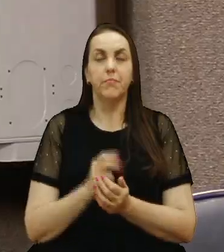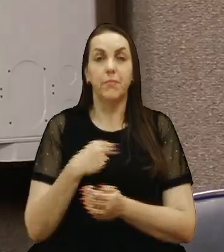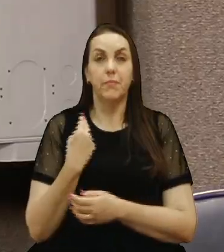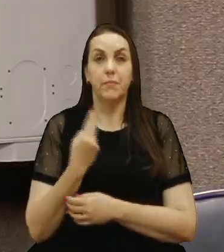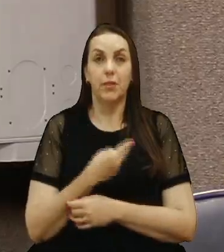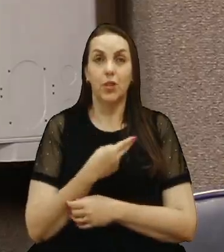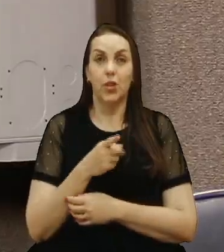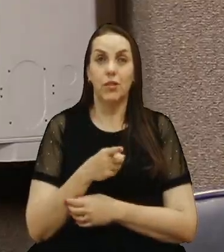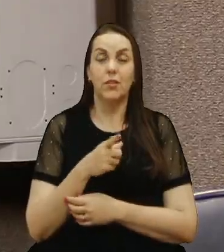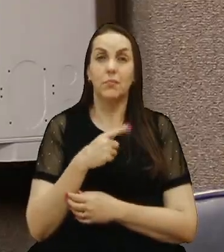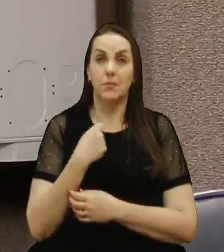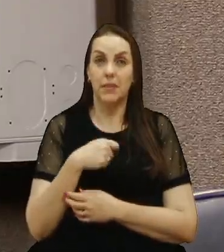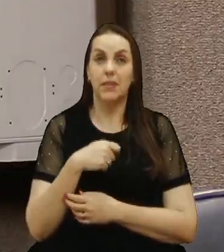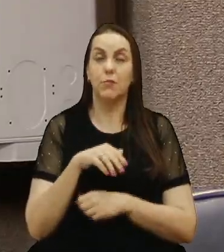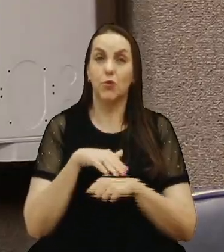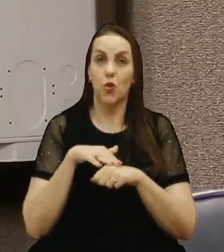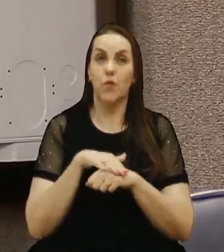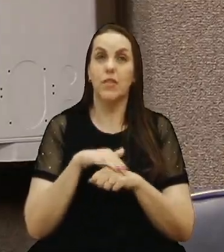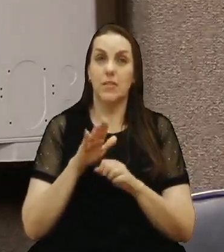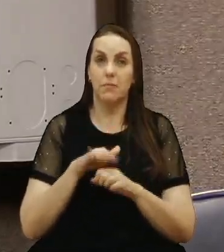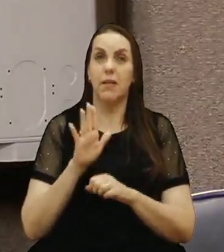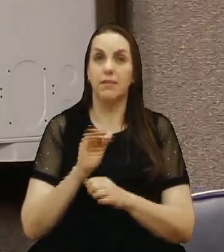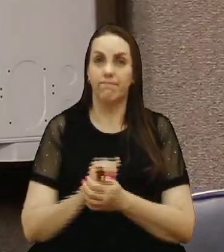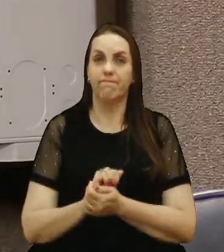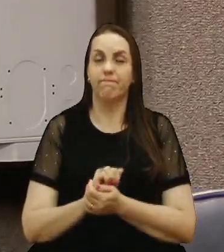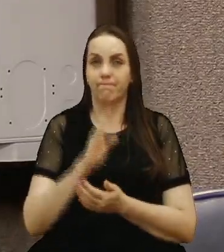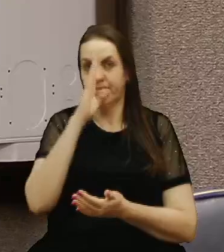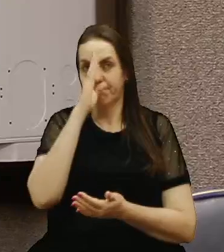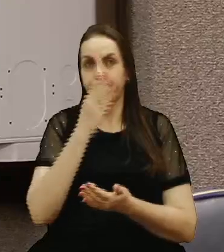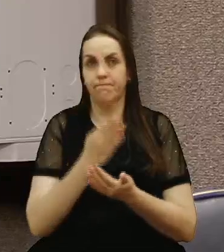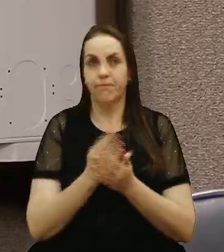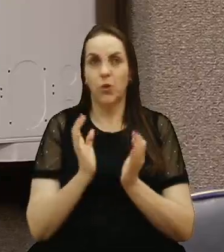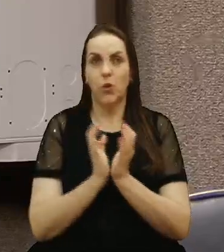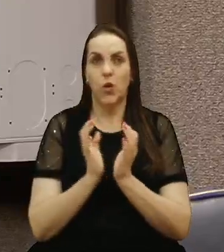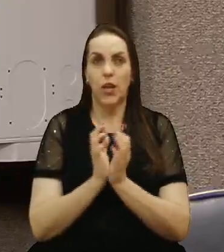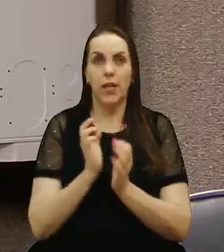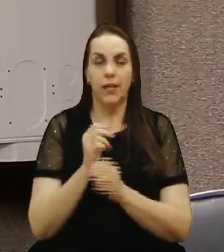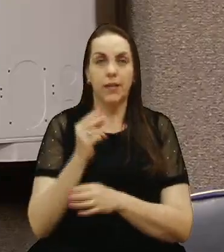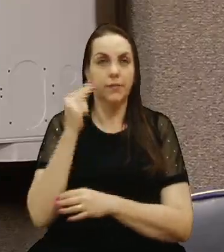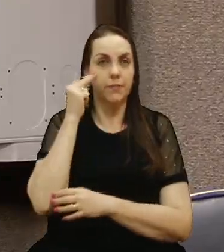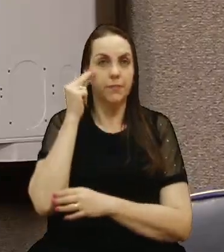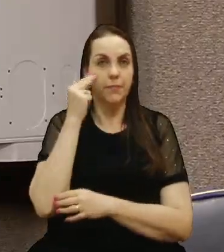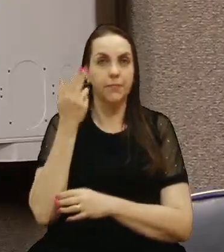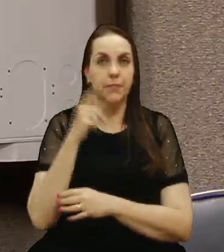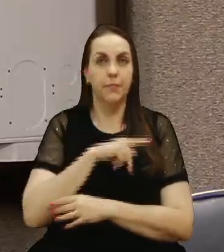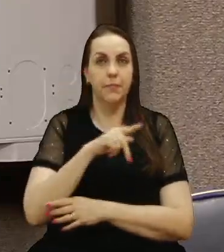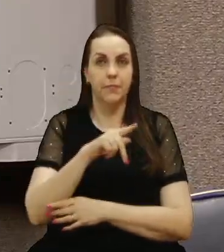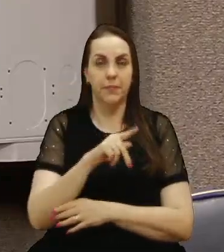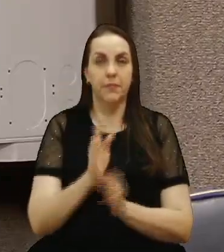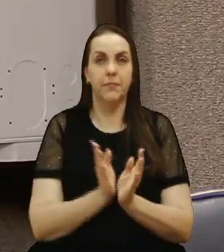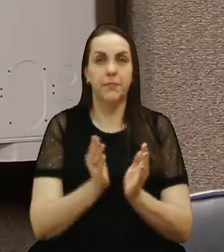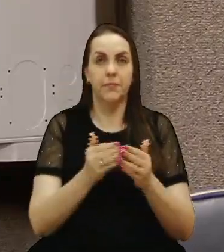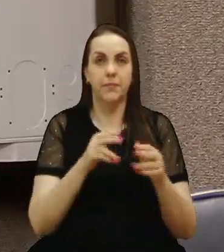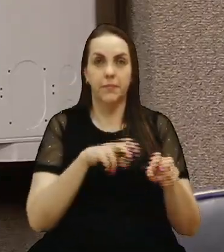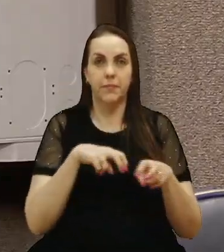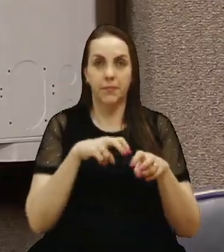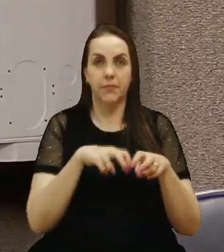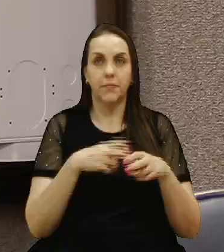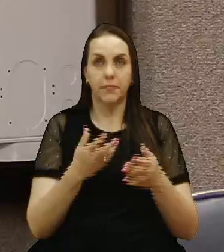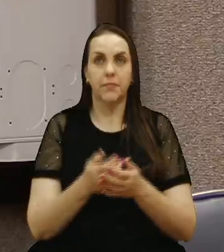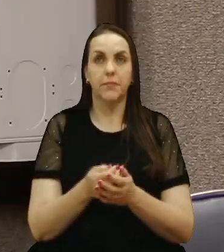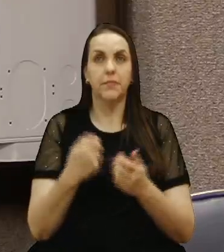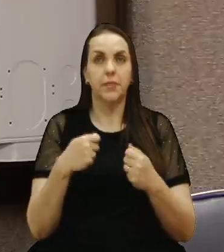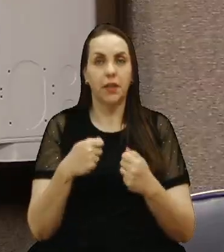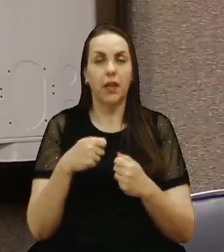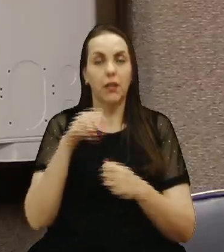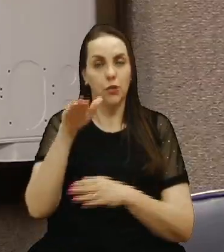que conversar mais. Eu acredito que o colega Sandro Fantinel, presidente da nossa Comissão da Agricultura, nós tenhamos que